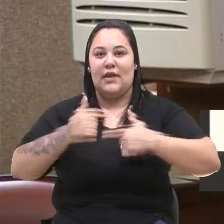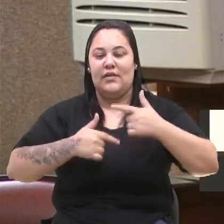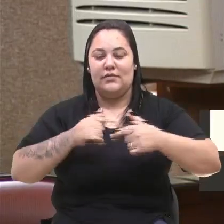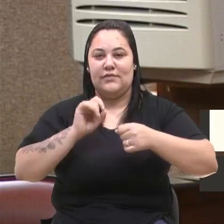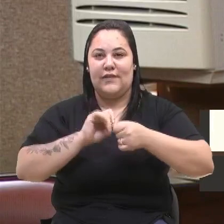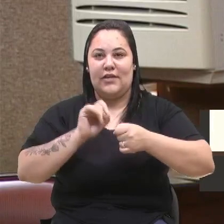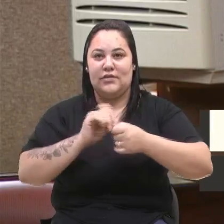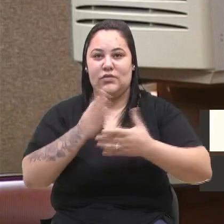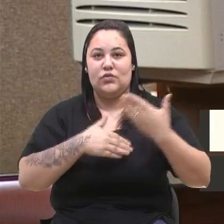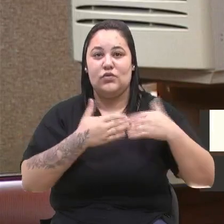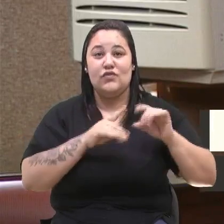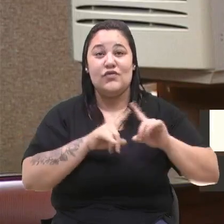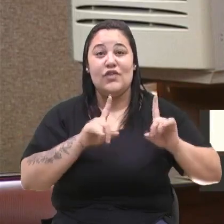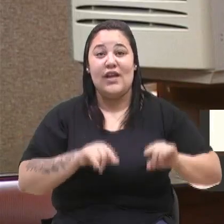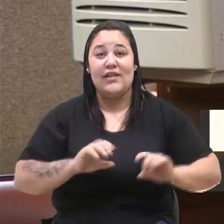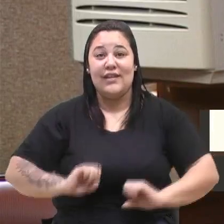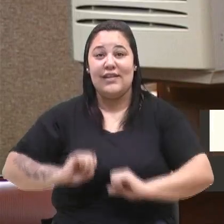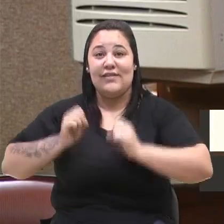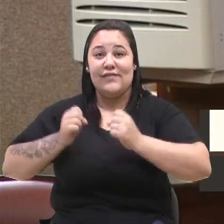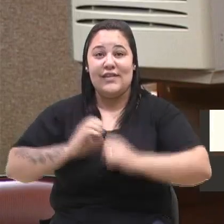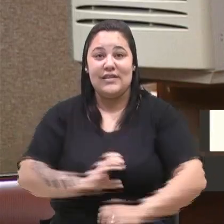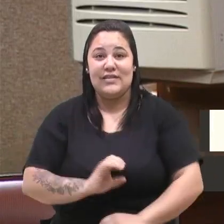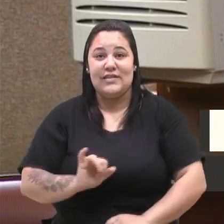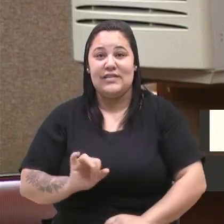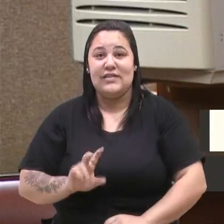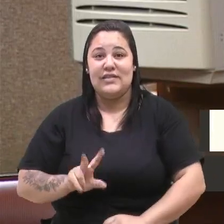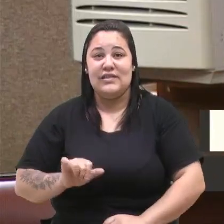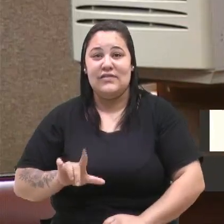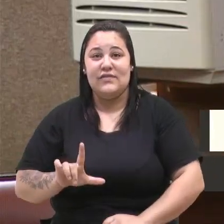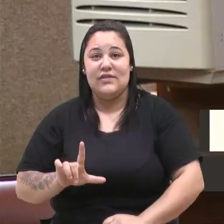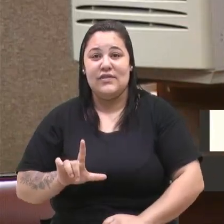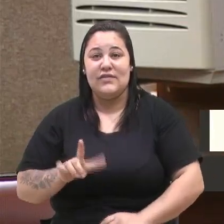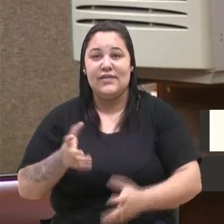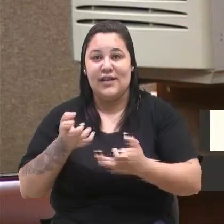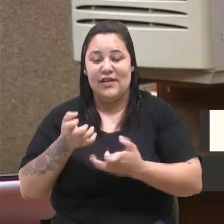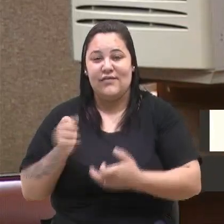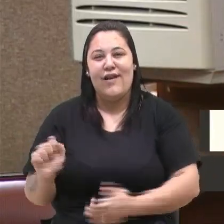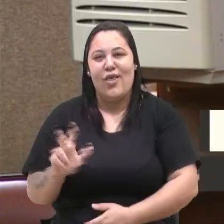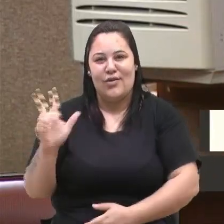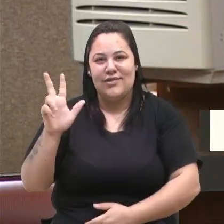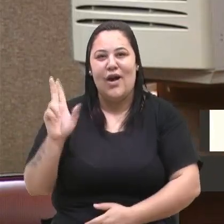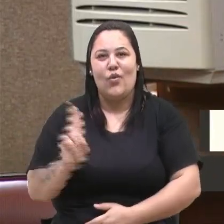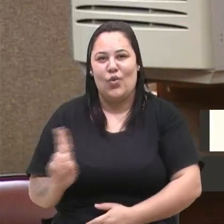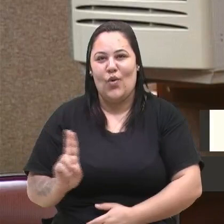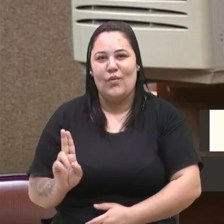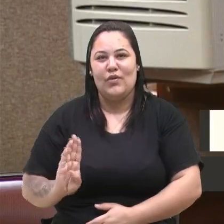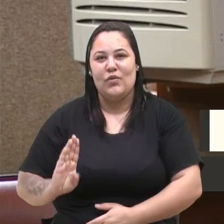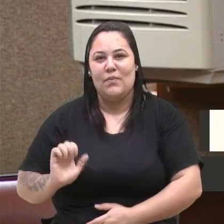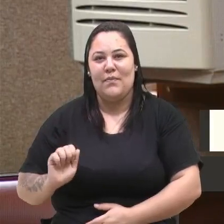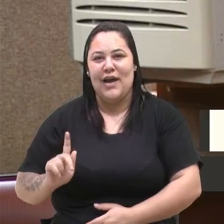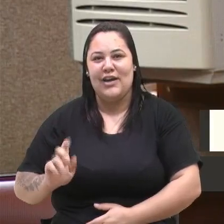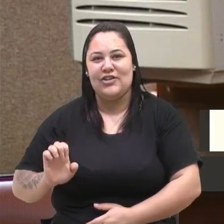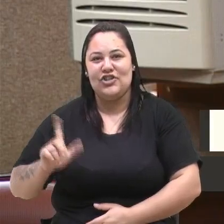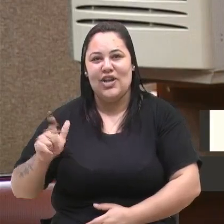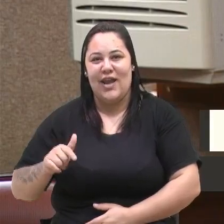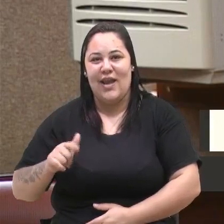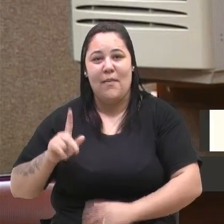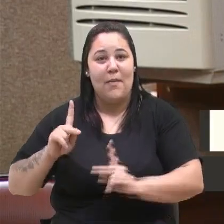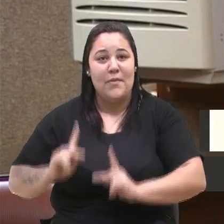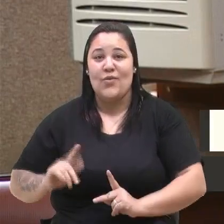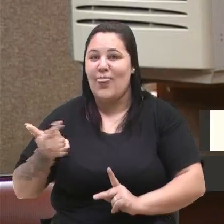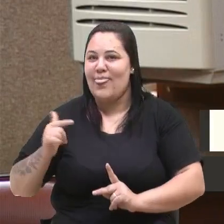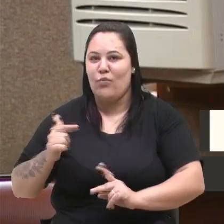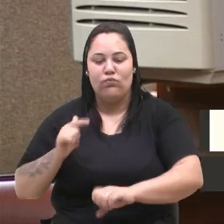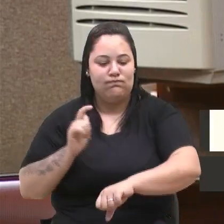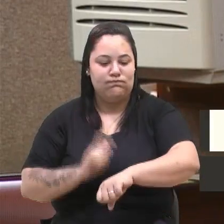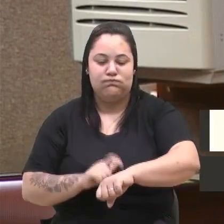Civil, e aqui eu quero também enaltecer o nome do querido amigo Bagé, que é uma pessoa que não tem hora, não tem,